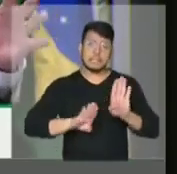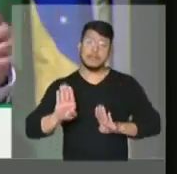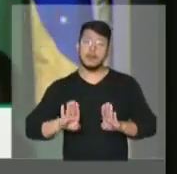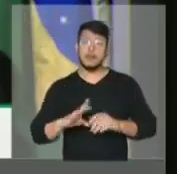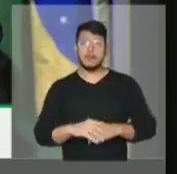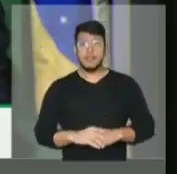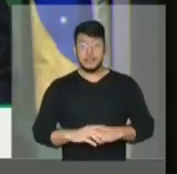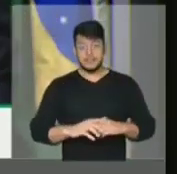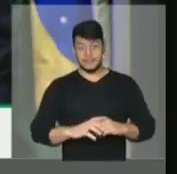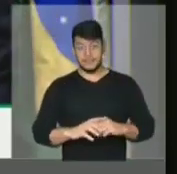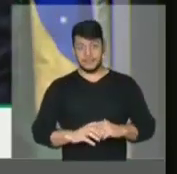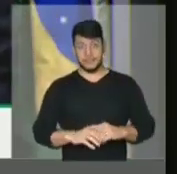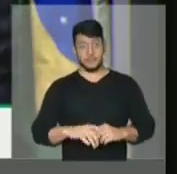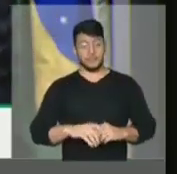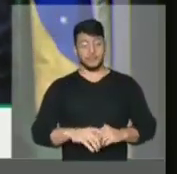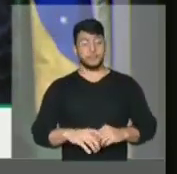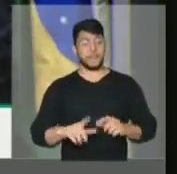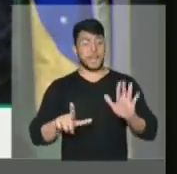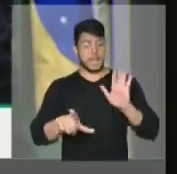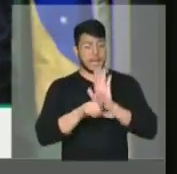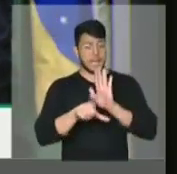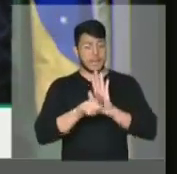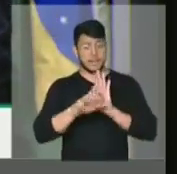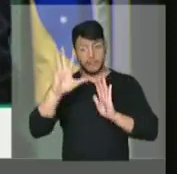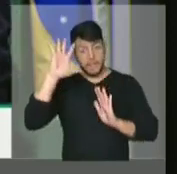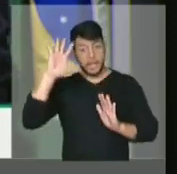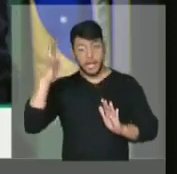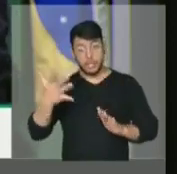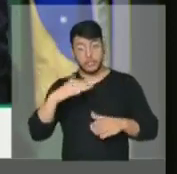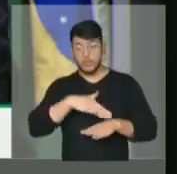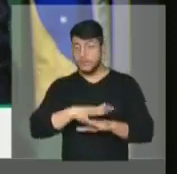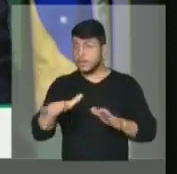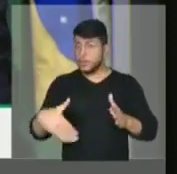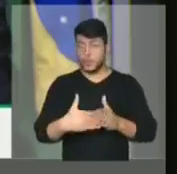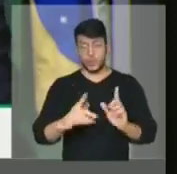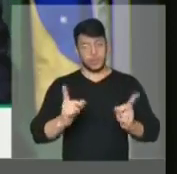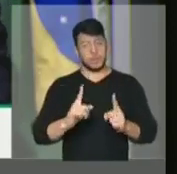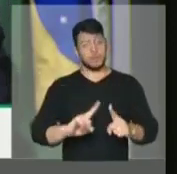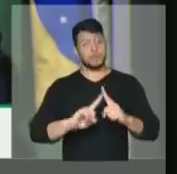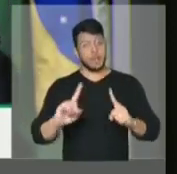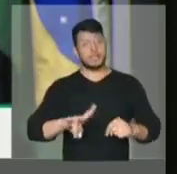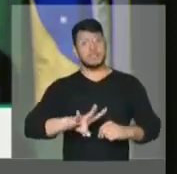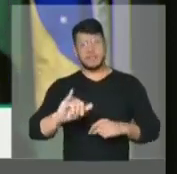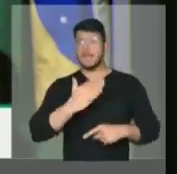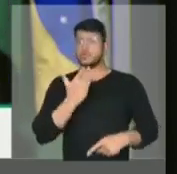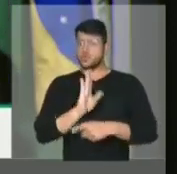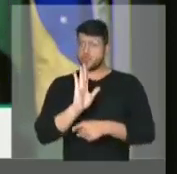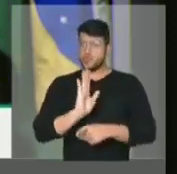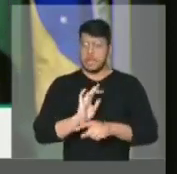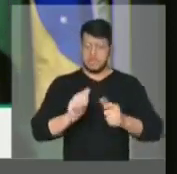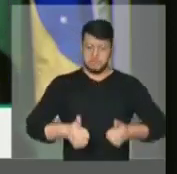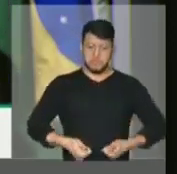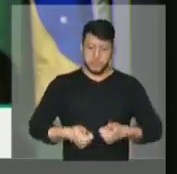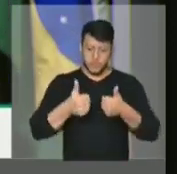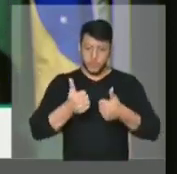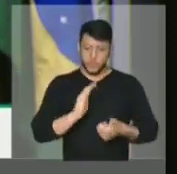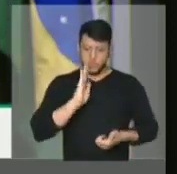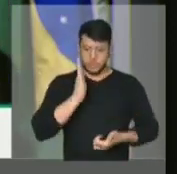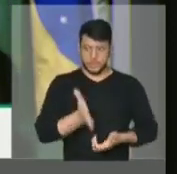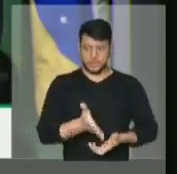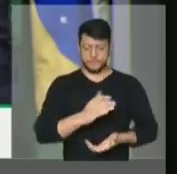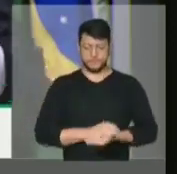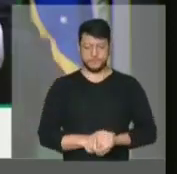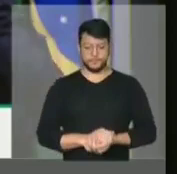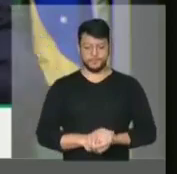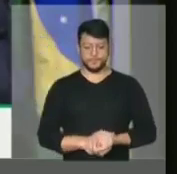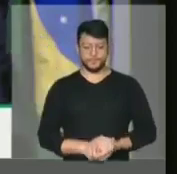não resolverá por completo, mas minimizará muito, eu tenho convicção, todos esses